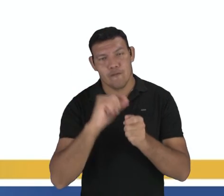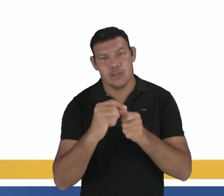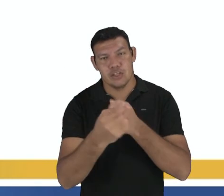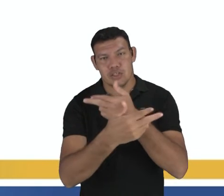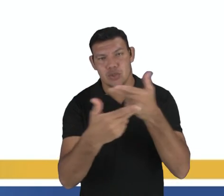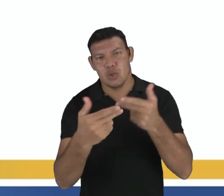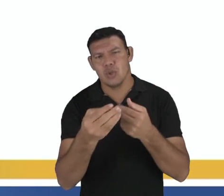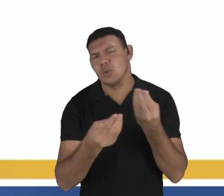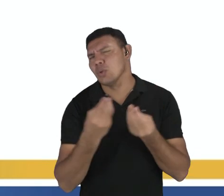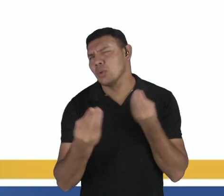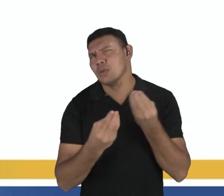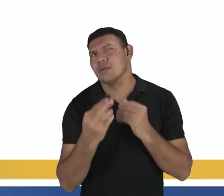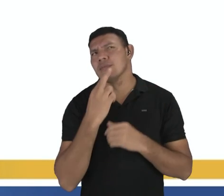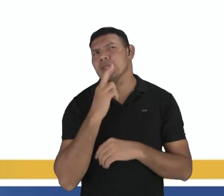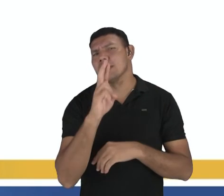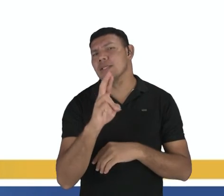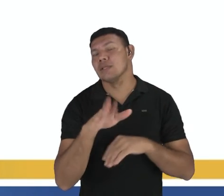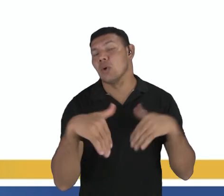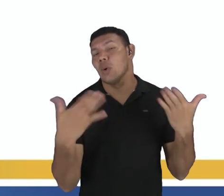Resposta: